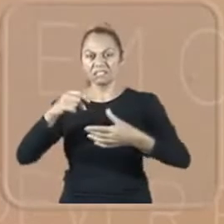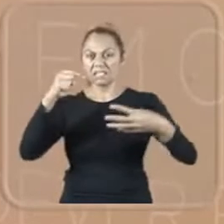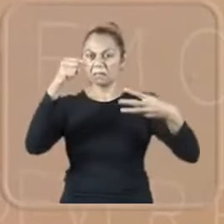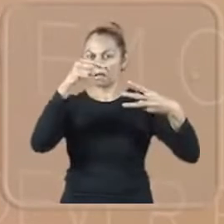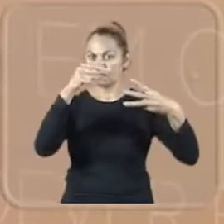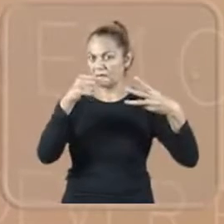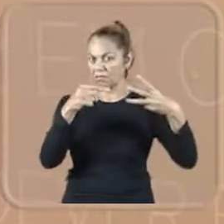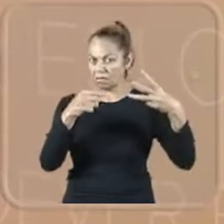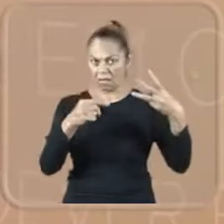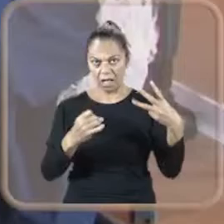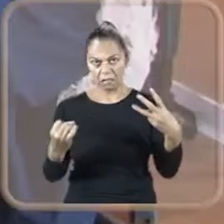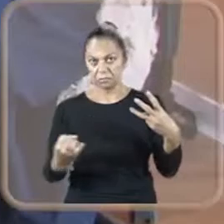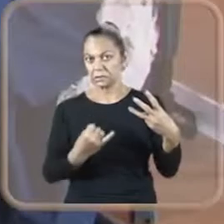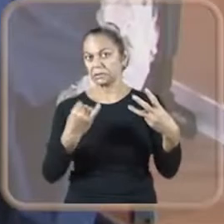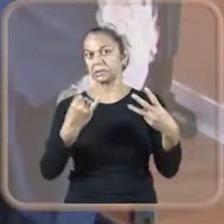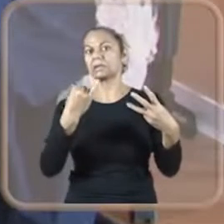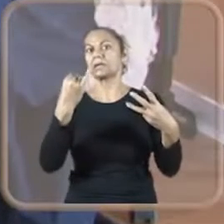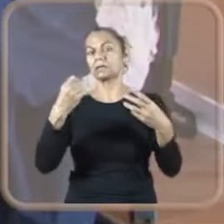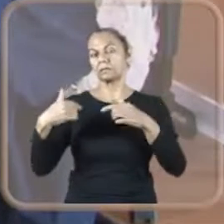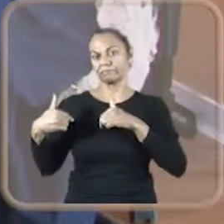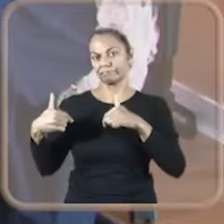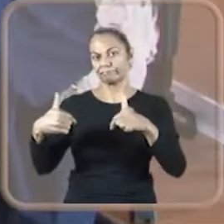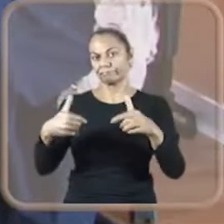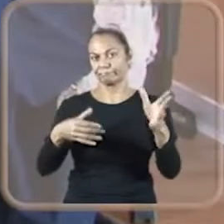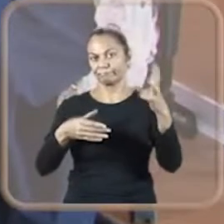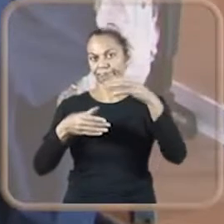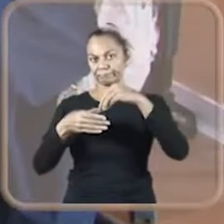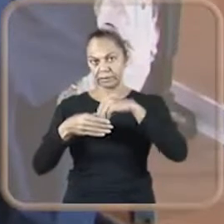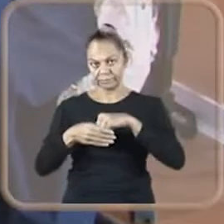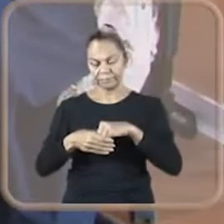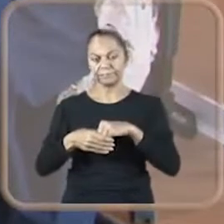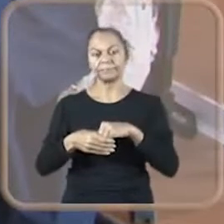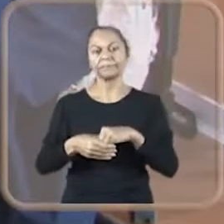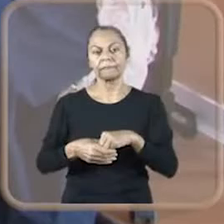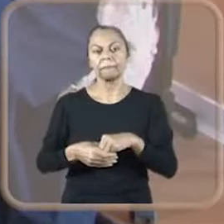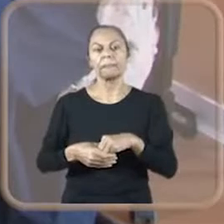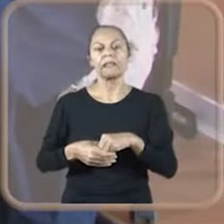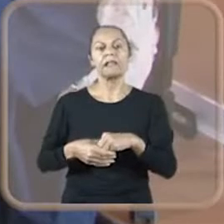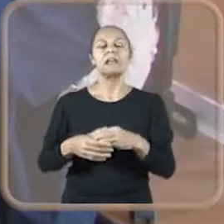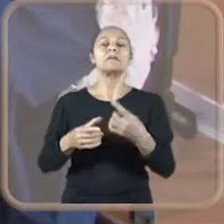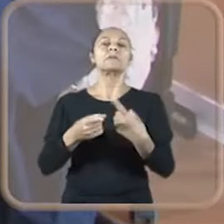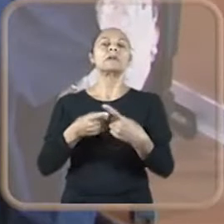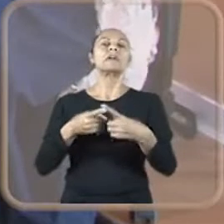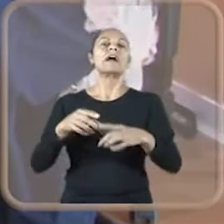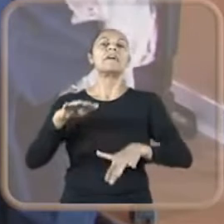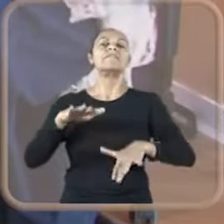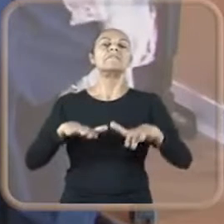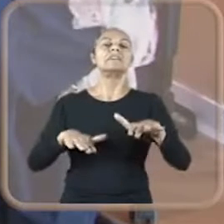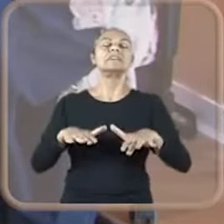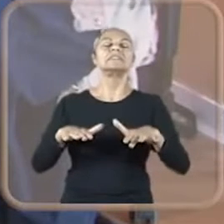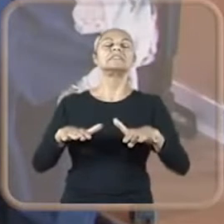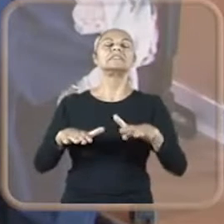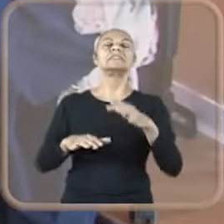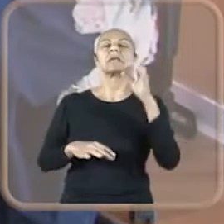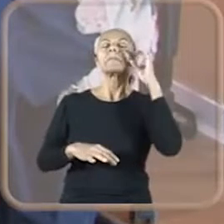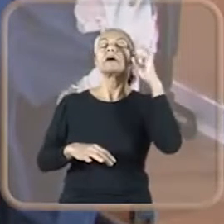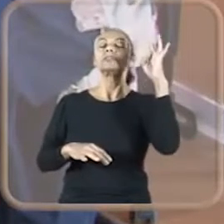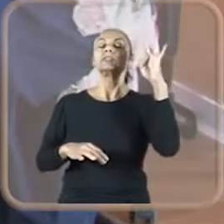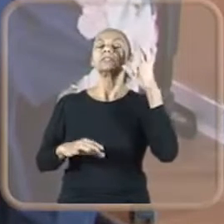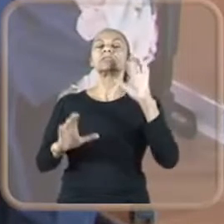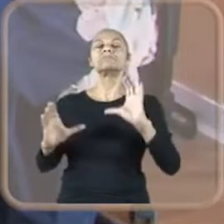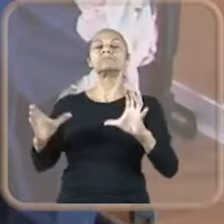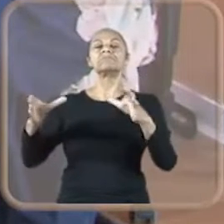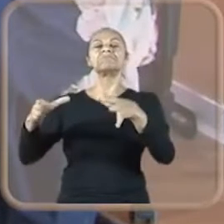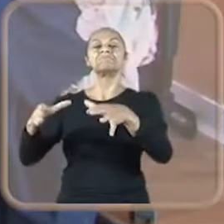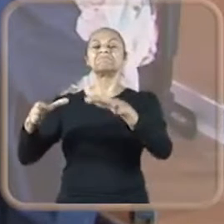importantes nessas práticas. E a vítima e a comunidade que foi atingida também por aquele dano, porque você imagine um bairro que é um